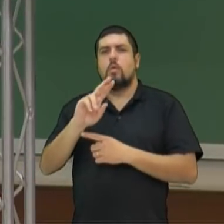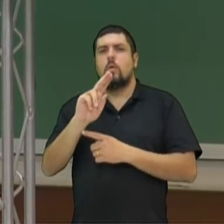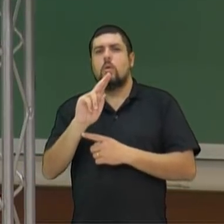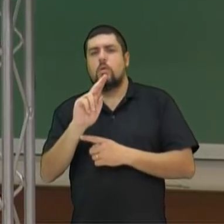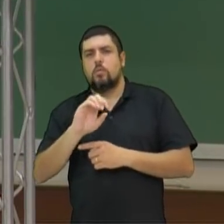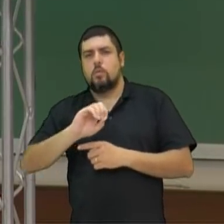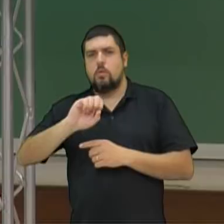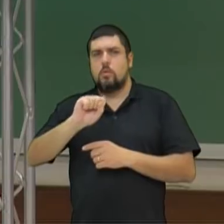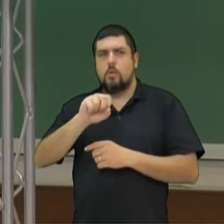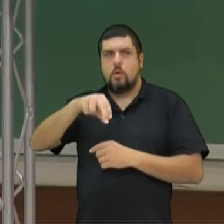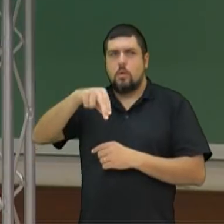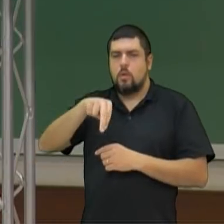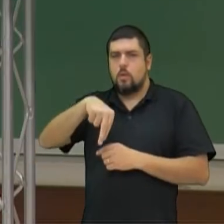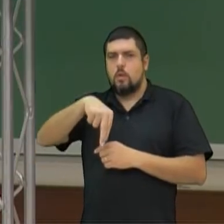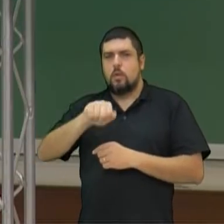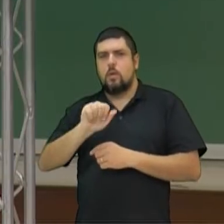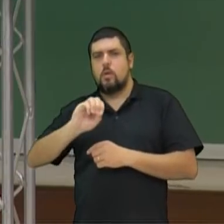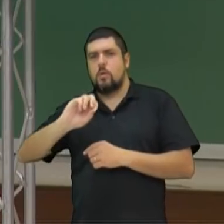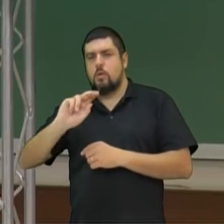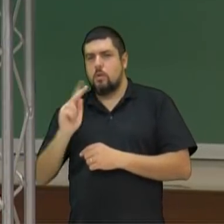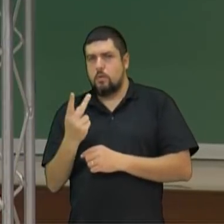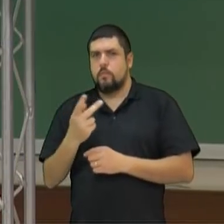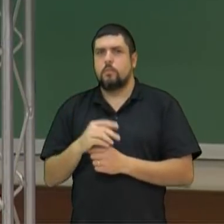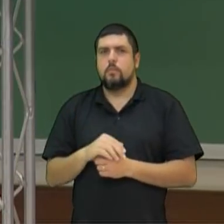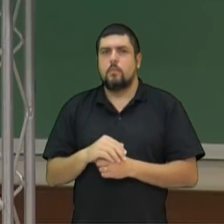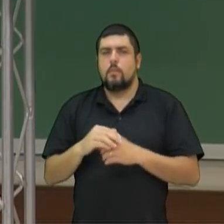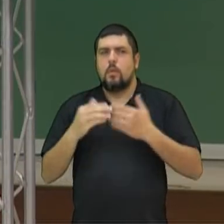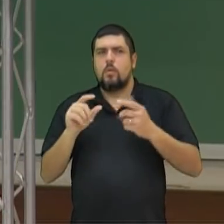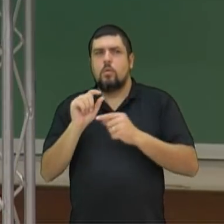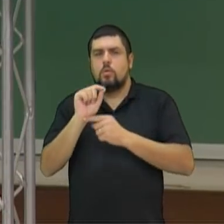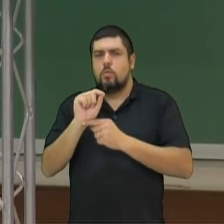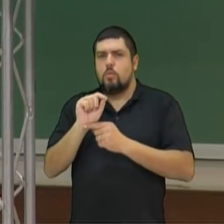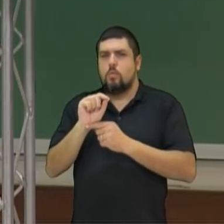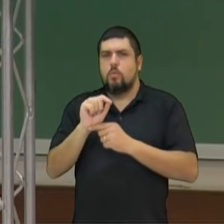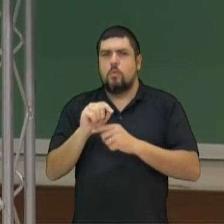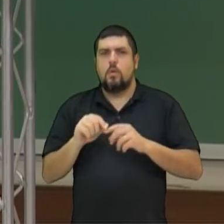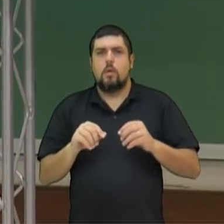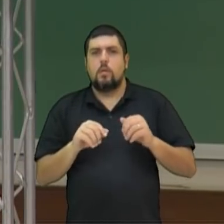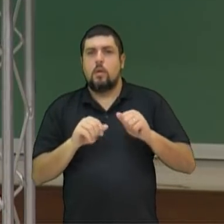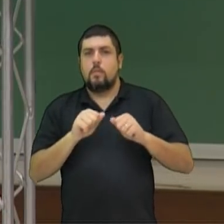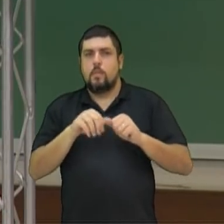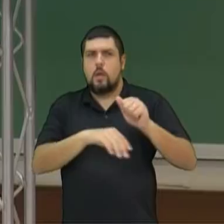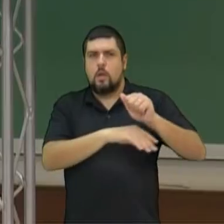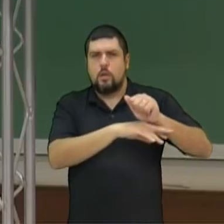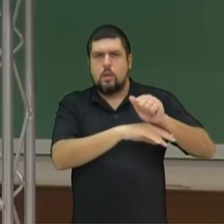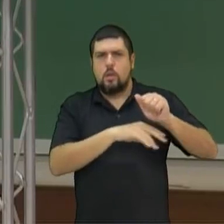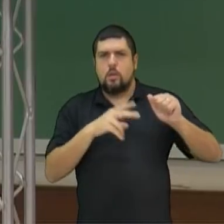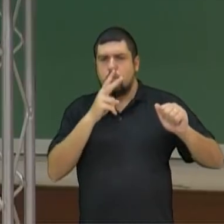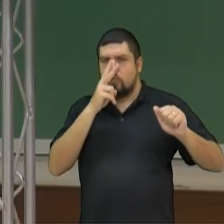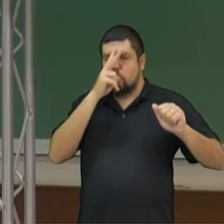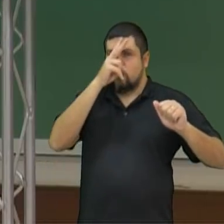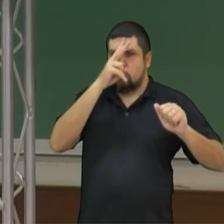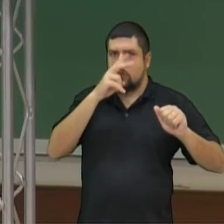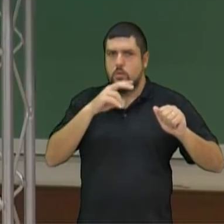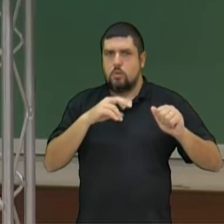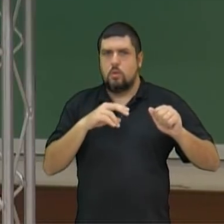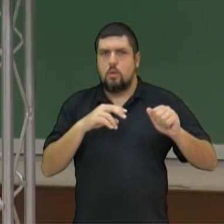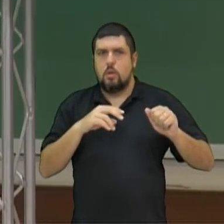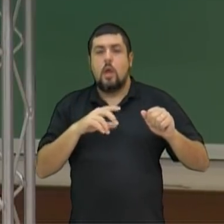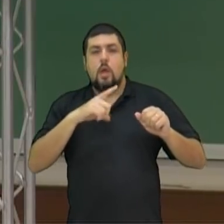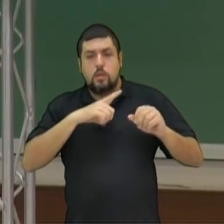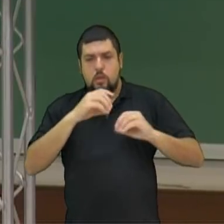eu quero que vocês fiquem atentos? Ácido forte, tá bom? Tem oxigênio, ácido